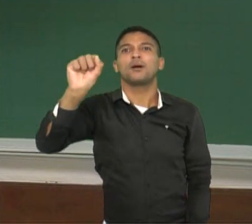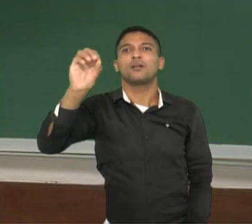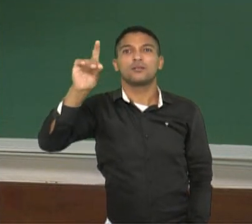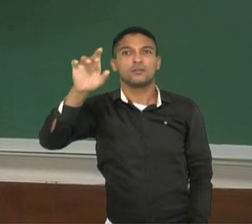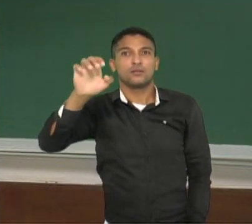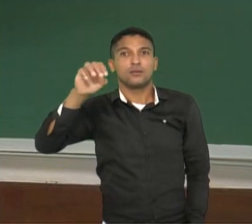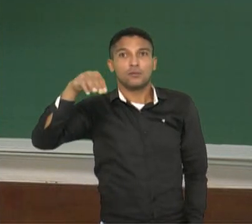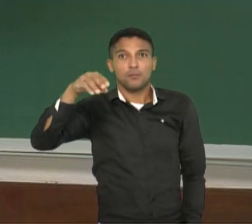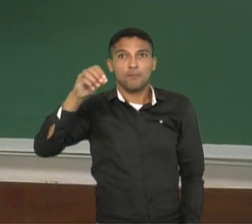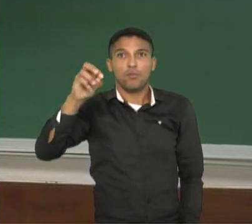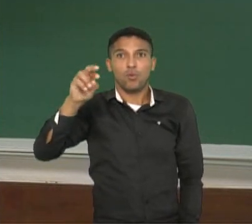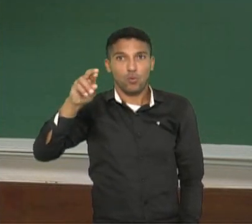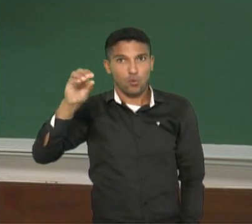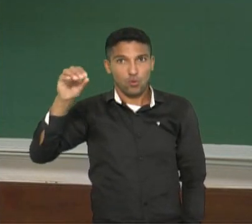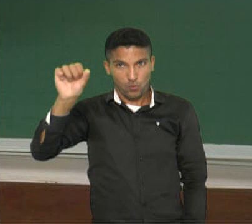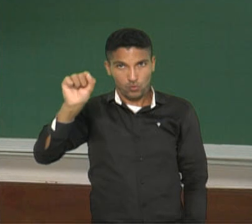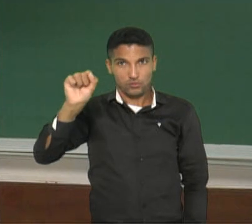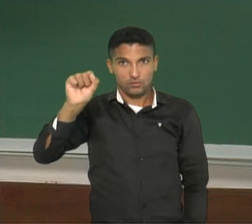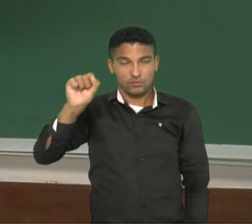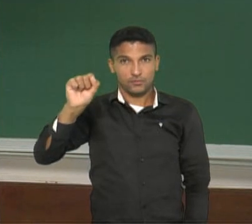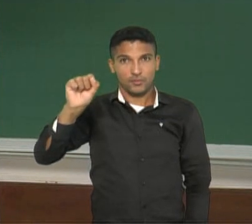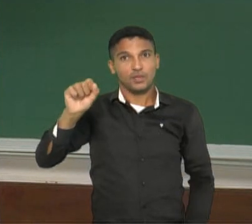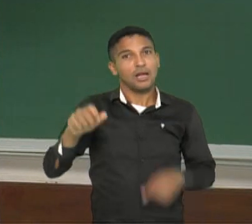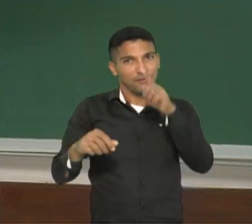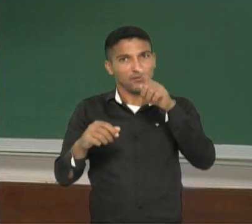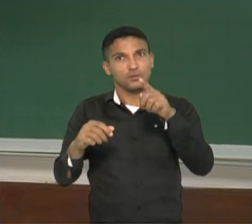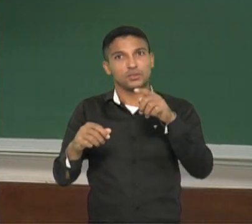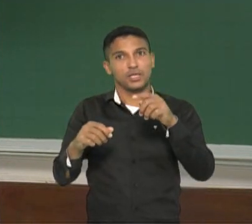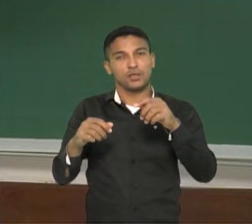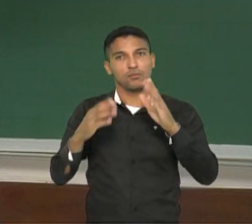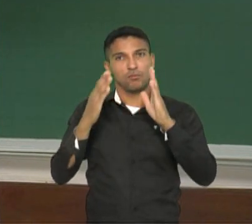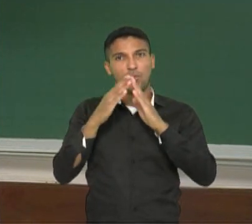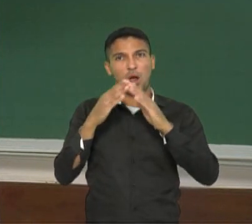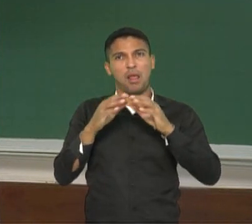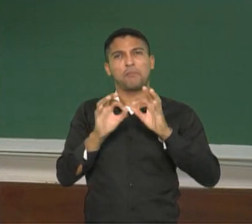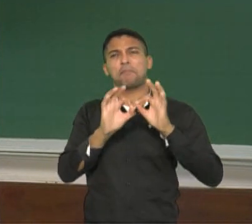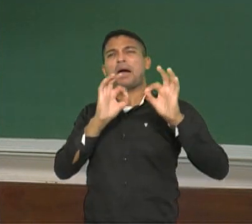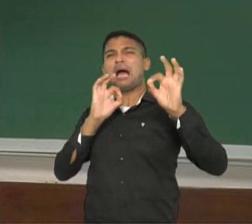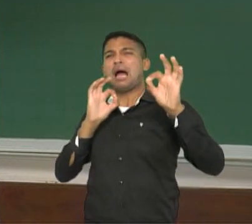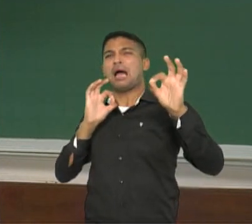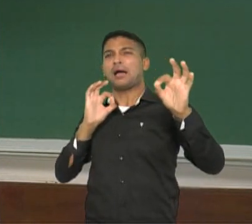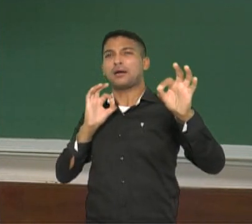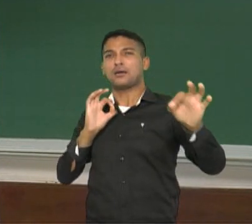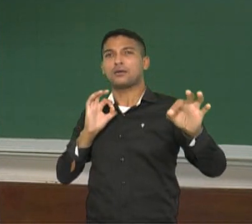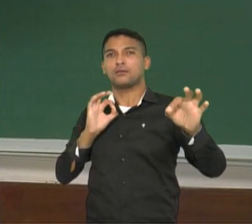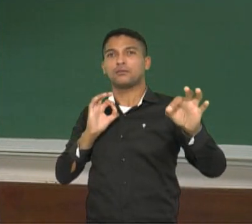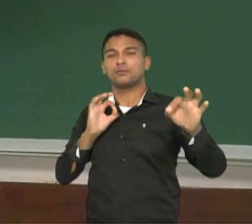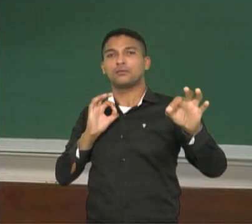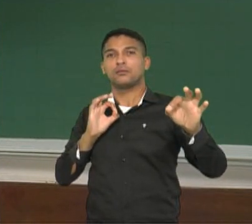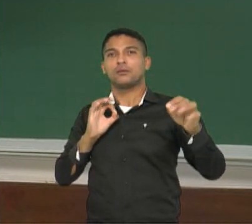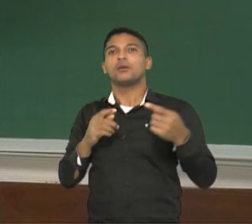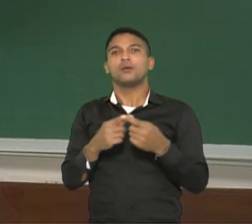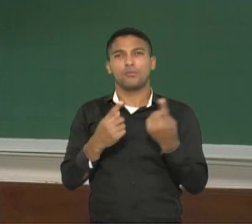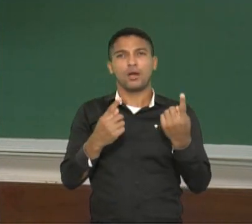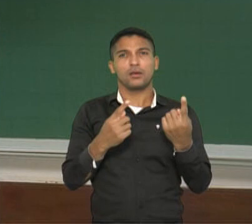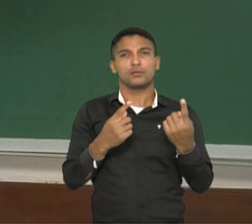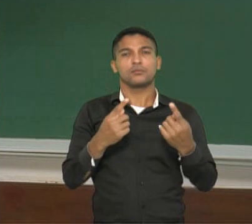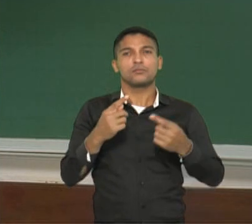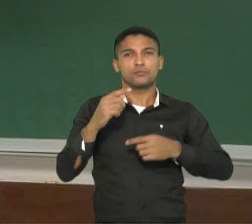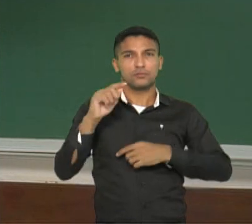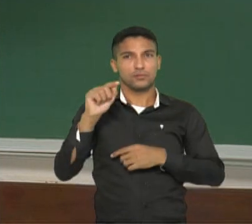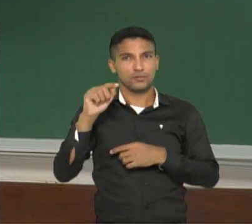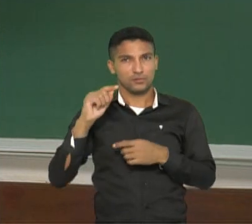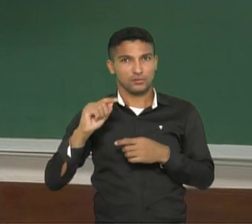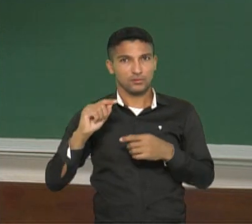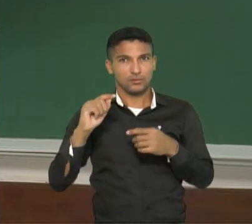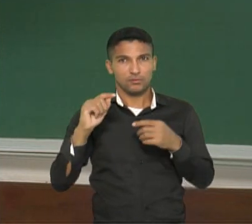não esteja próximo aqui à capital do estado do Paraná, você ainda assim tem condições de construir